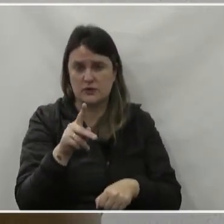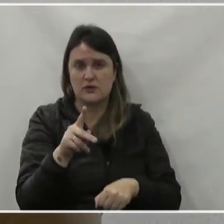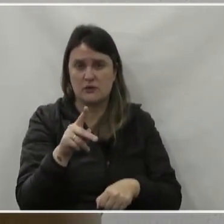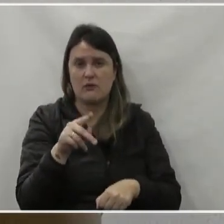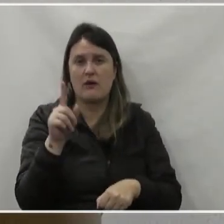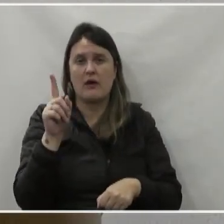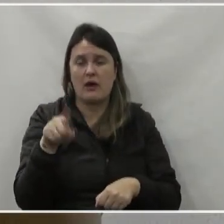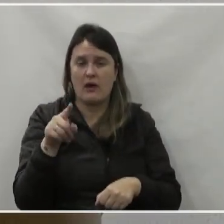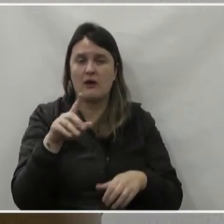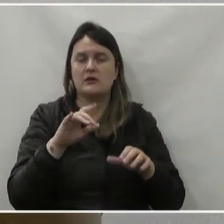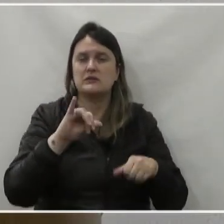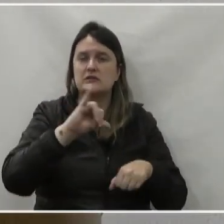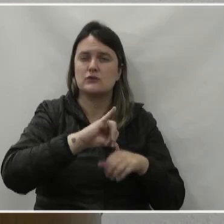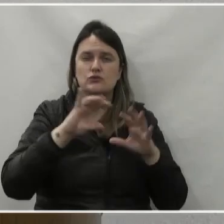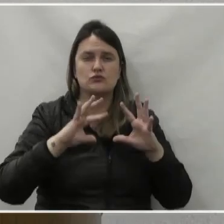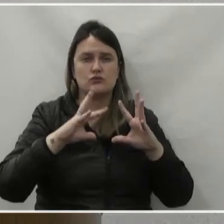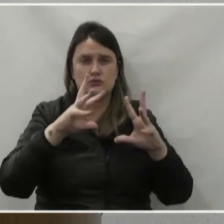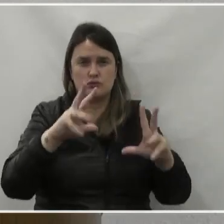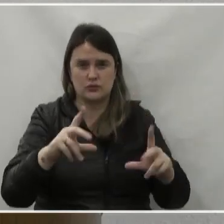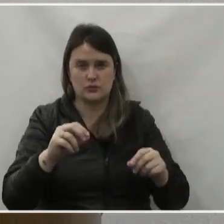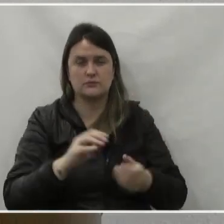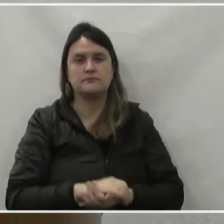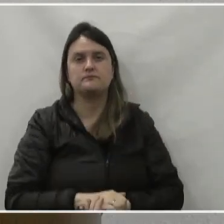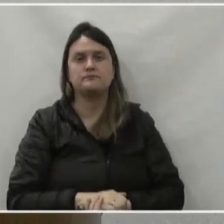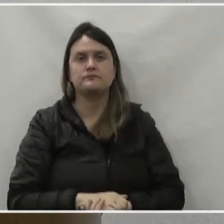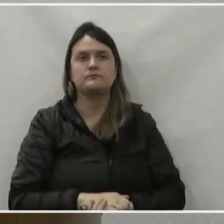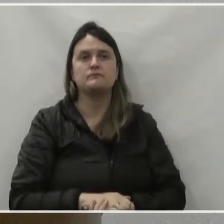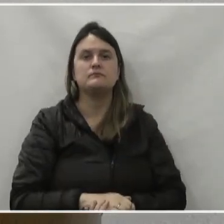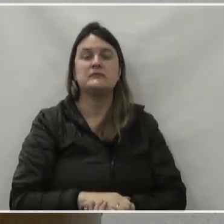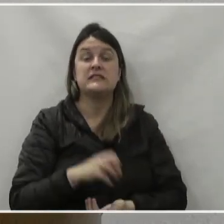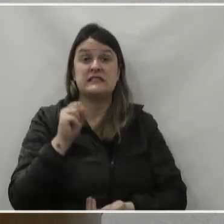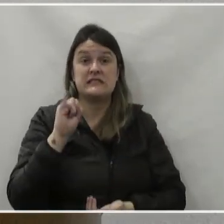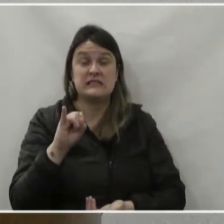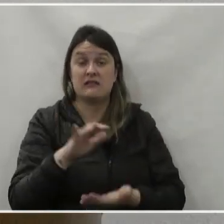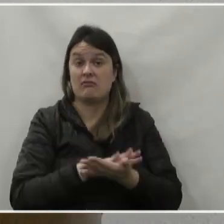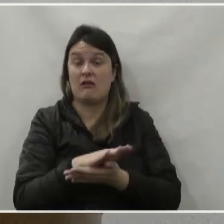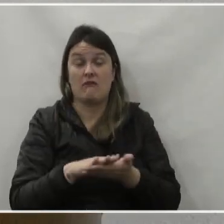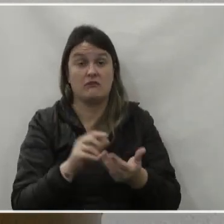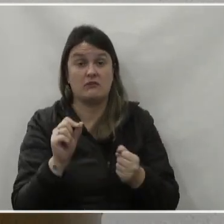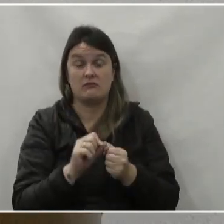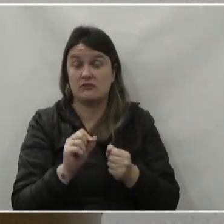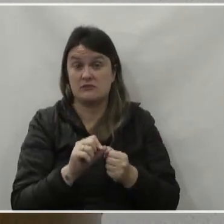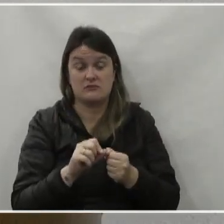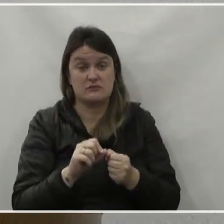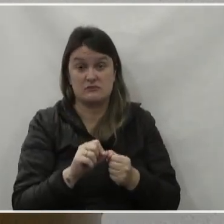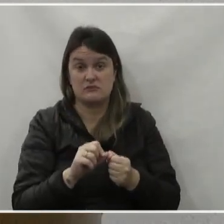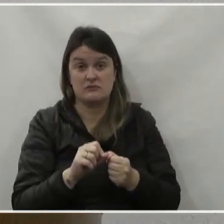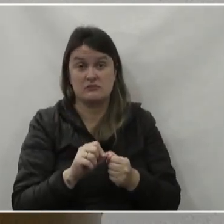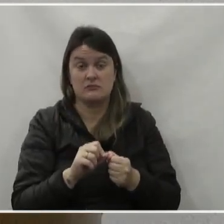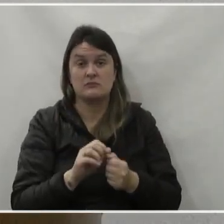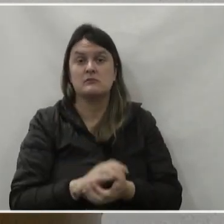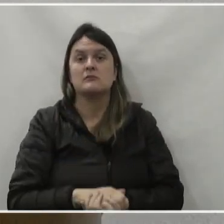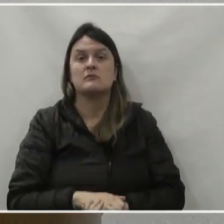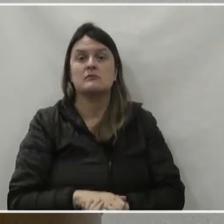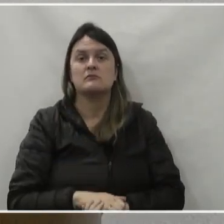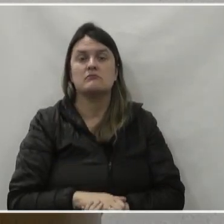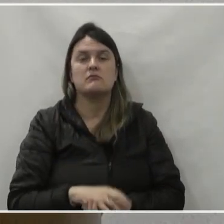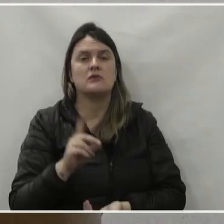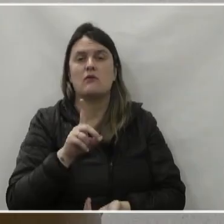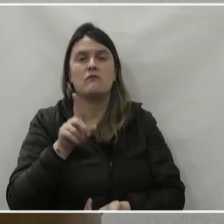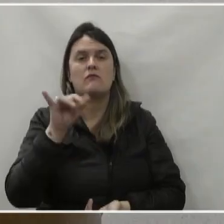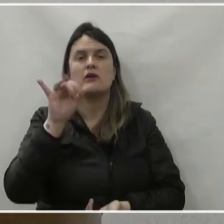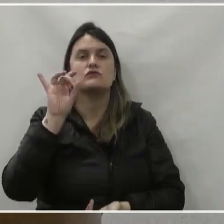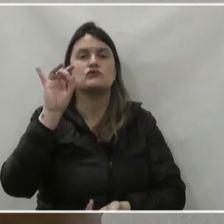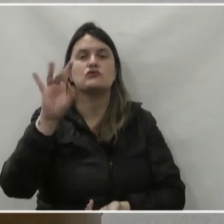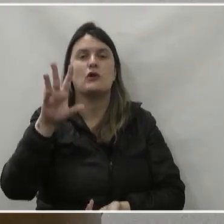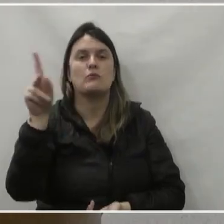é central. E de nada for feito com urgência, e se nada for feito com urgência, não será apenas